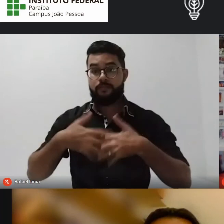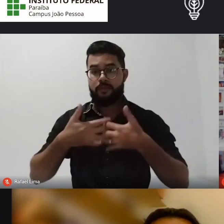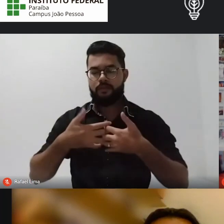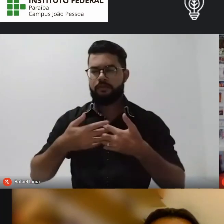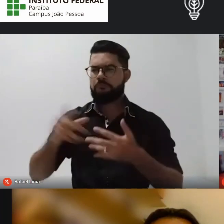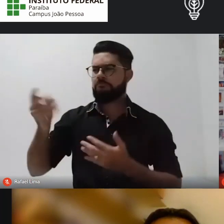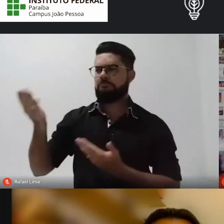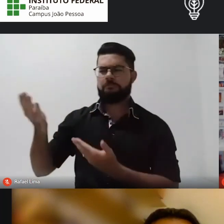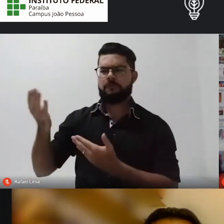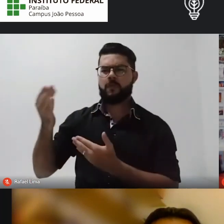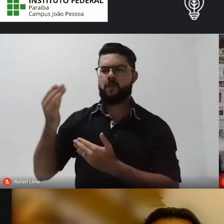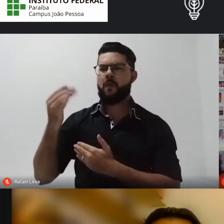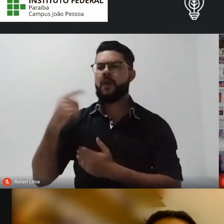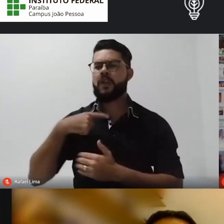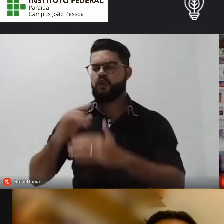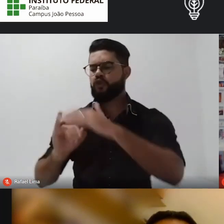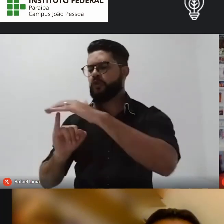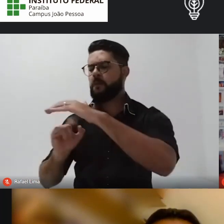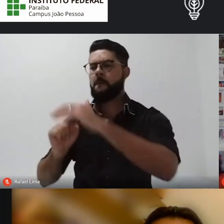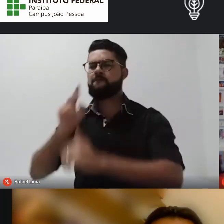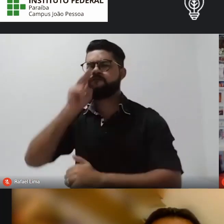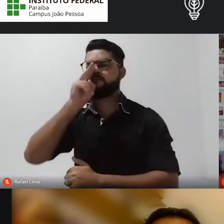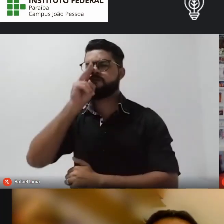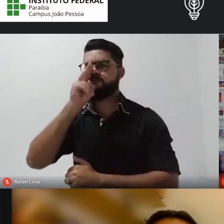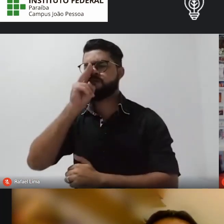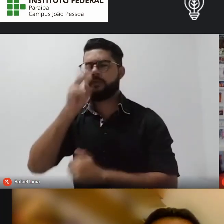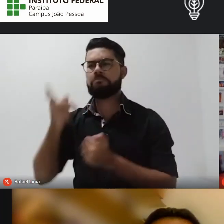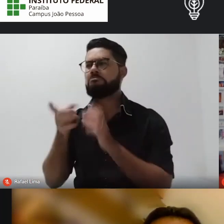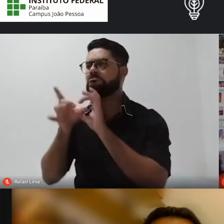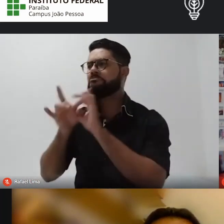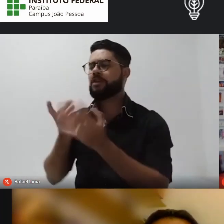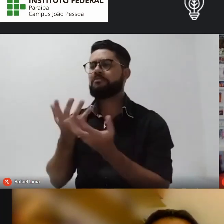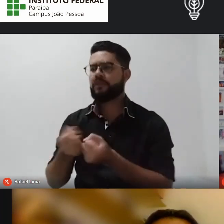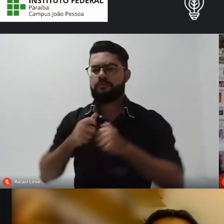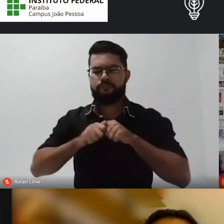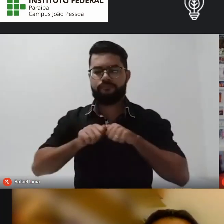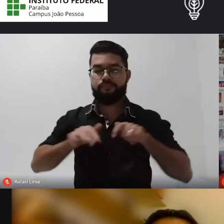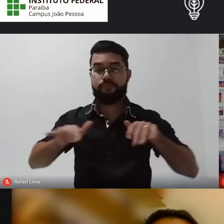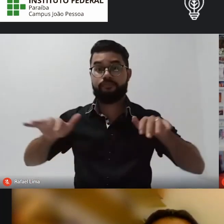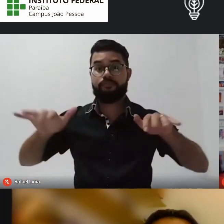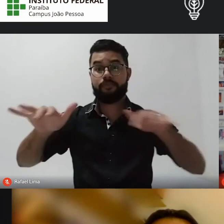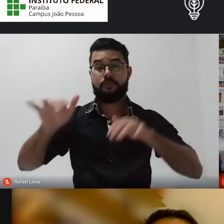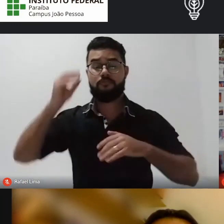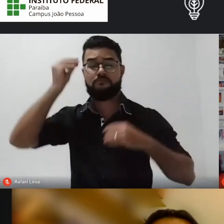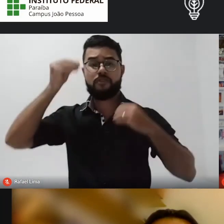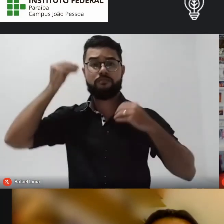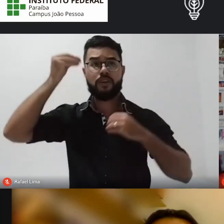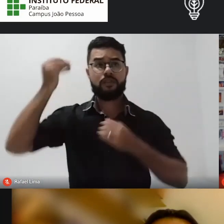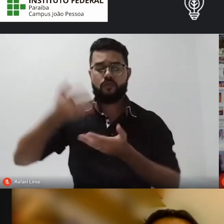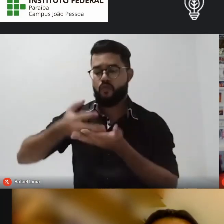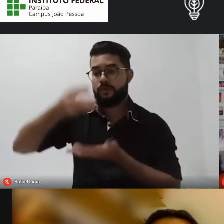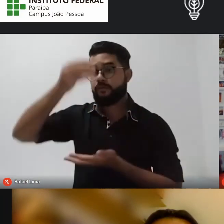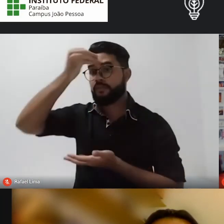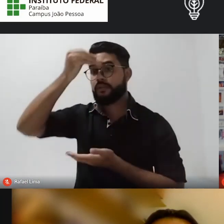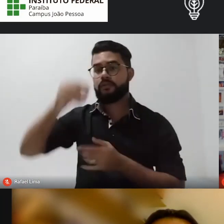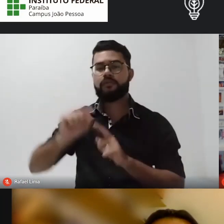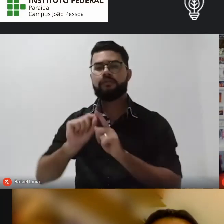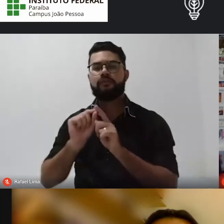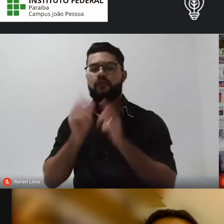por oportunizar a difusão do nosso conhecimento de forma harmônica e com propósito institucional.